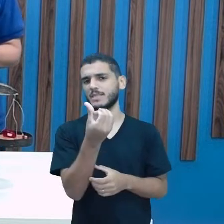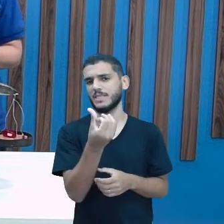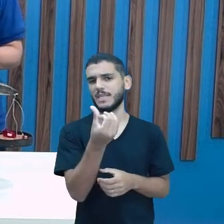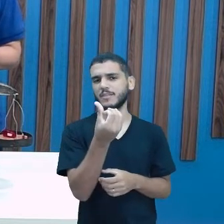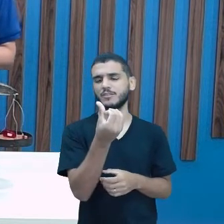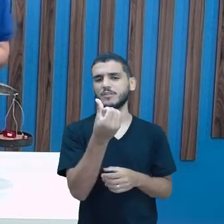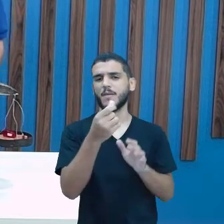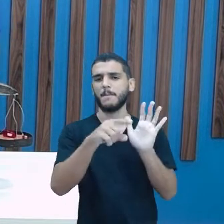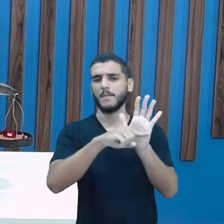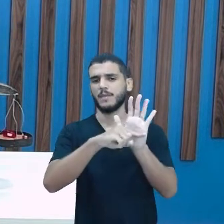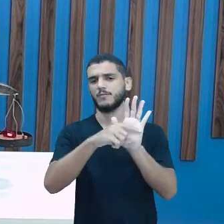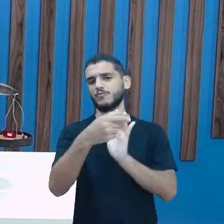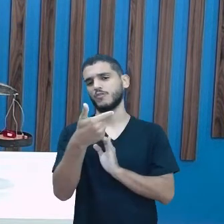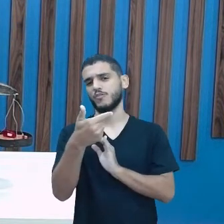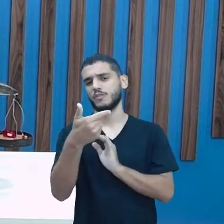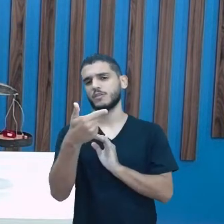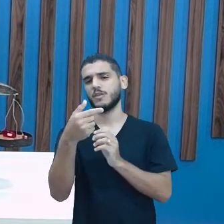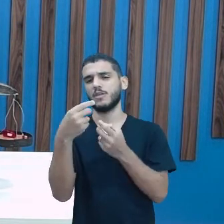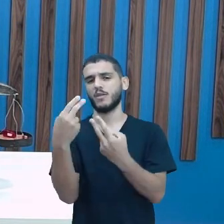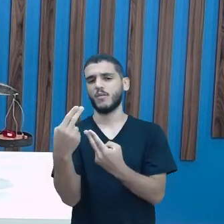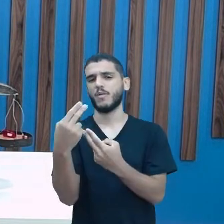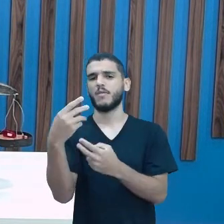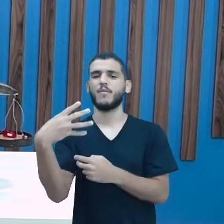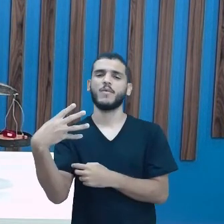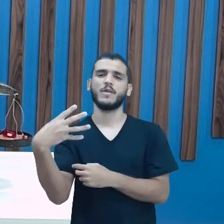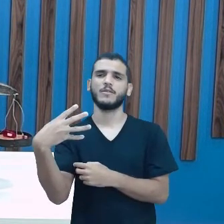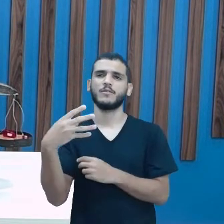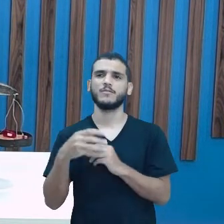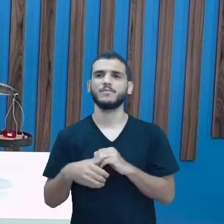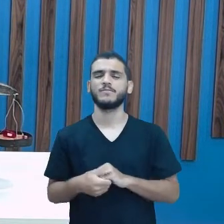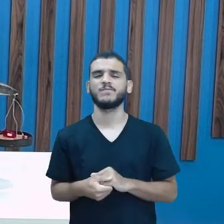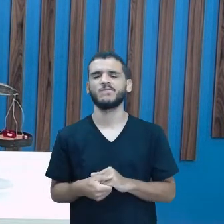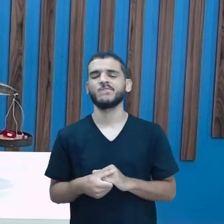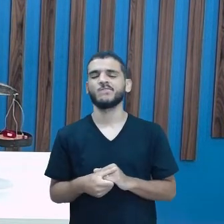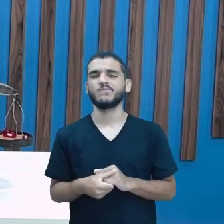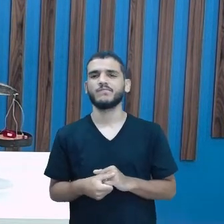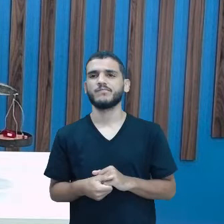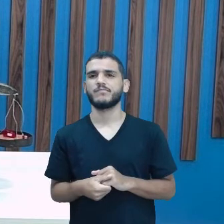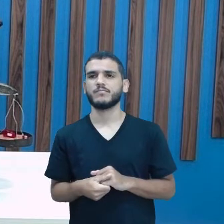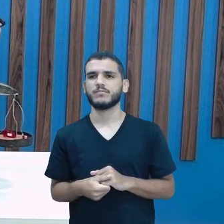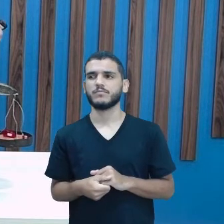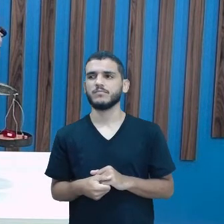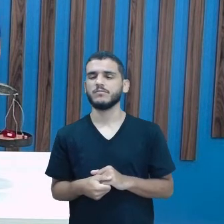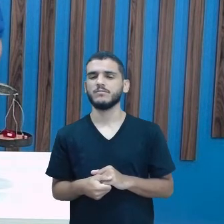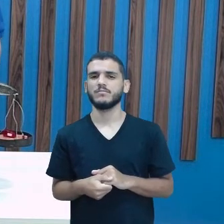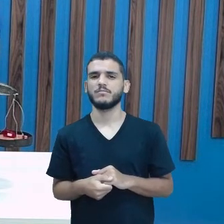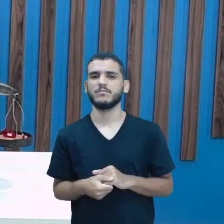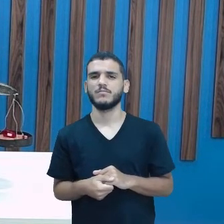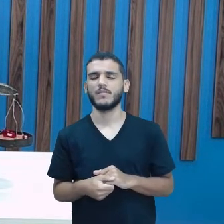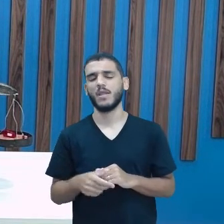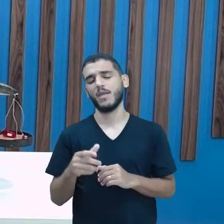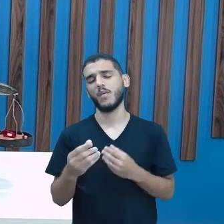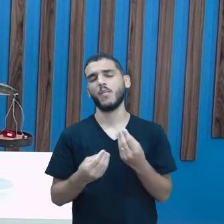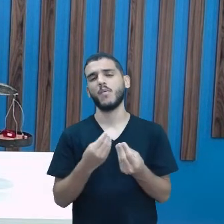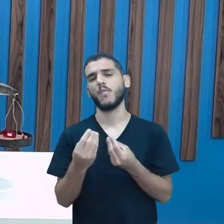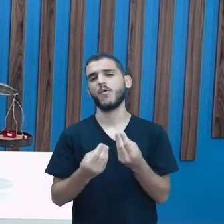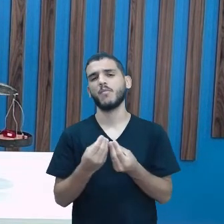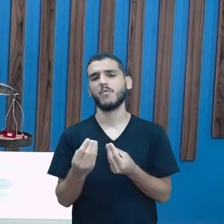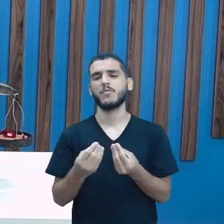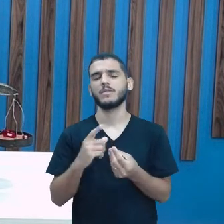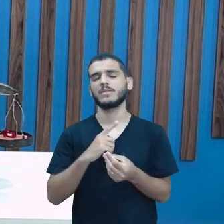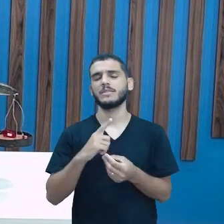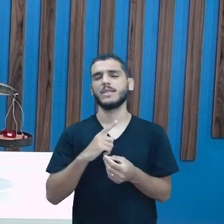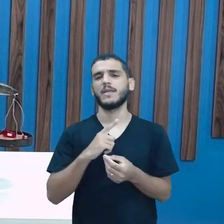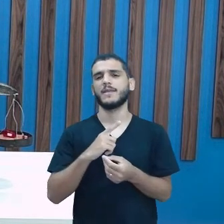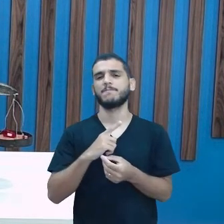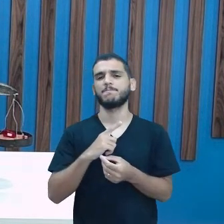menos 2 igual a 4. Que outro algarismo eu posso utilizar para também ter como resultado 4?